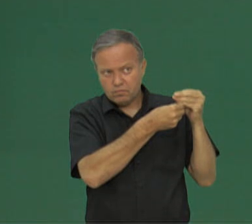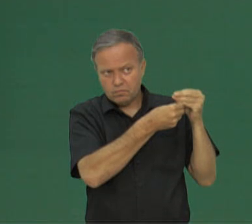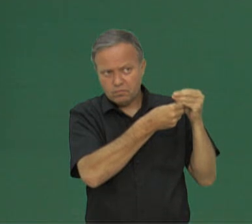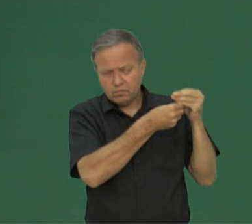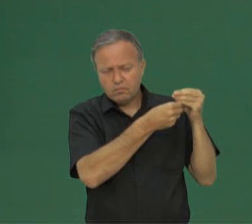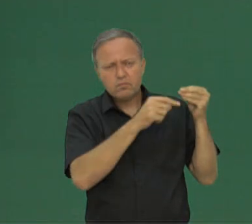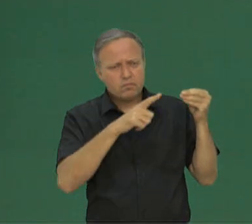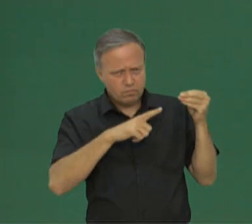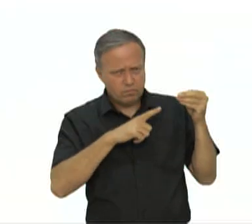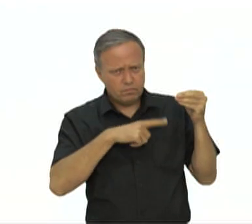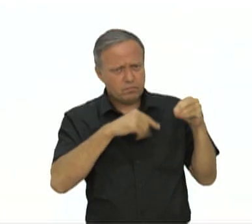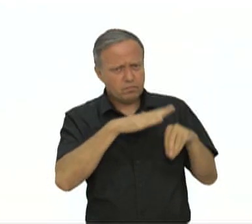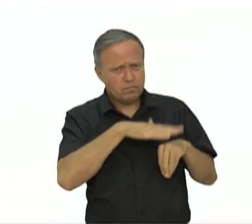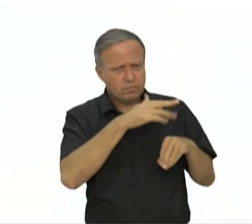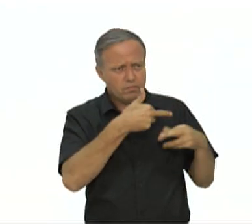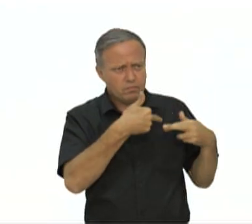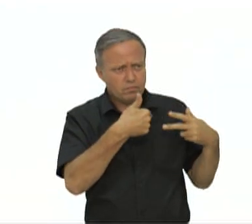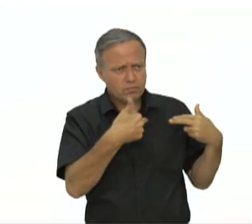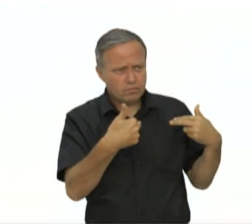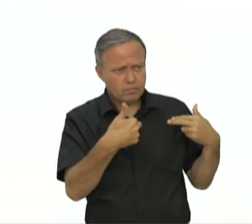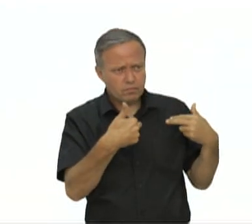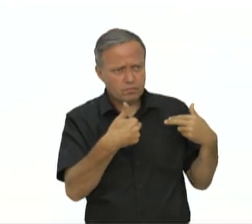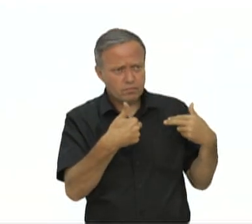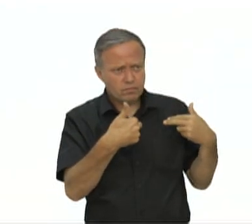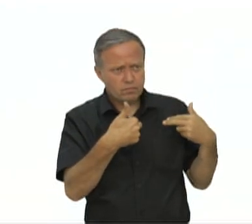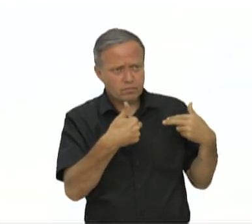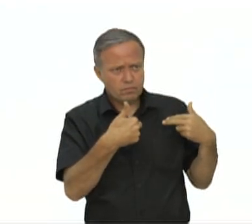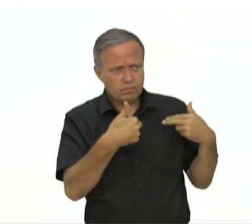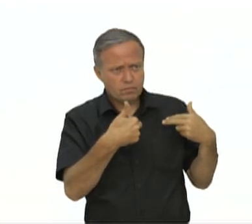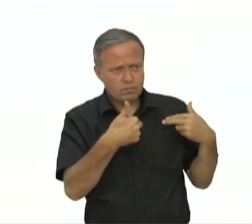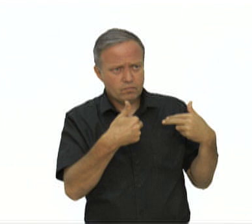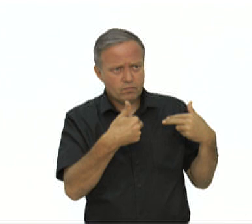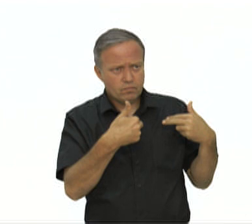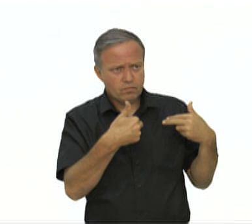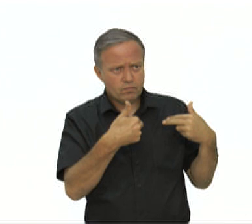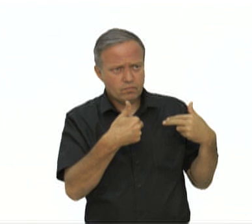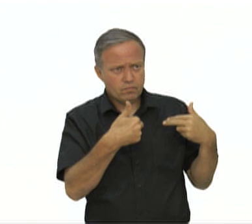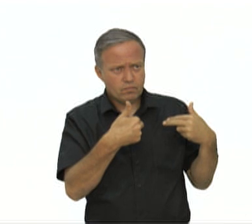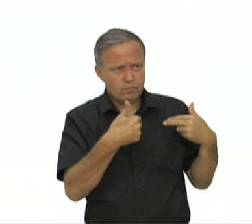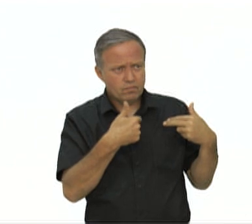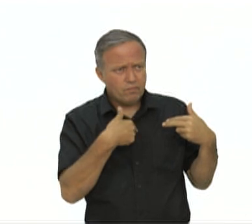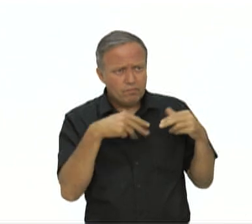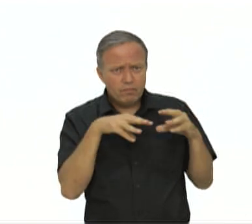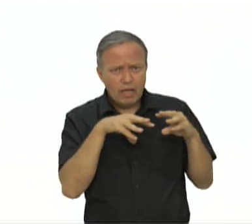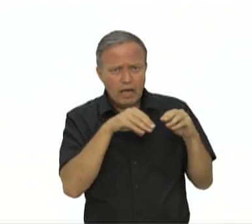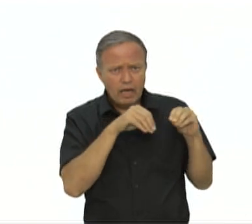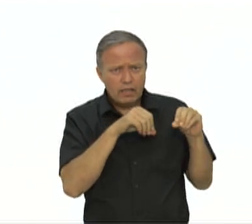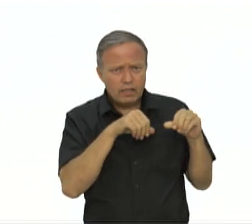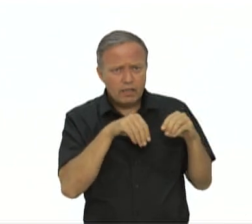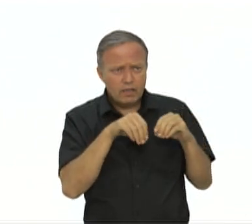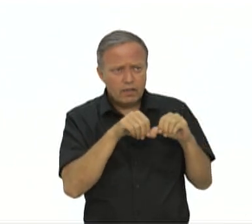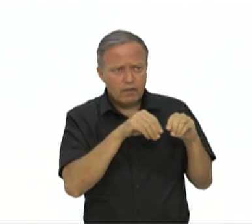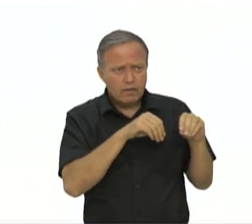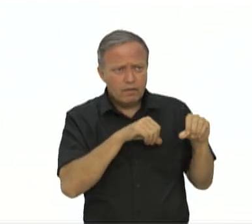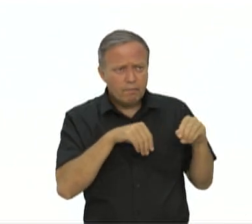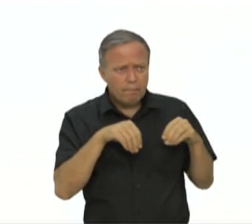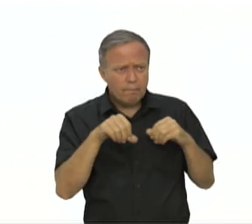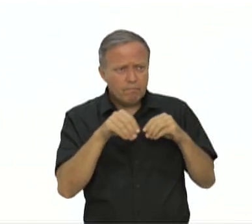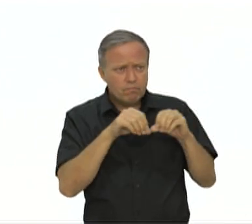aqui. O que você está vendo mais? Estou vendo que tem, que parece ser areia. Será que isso está na